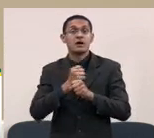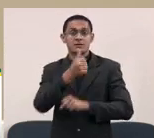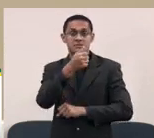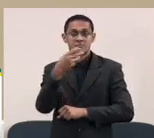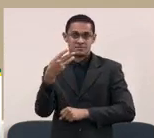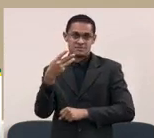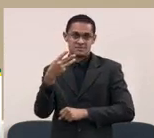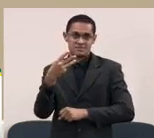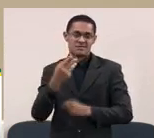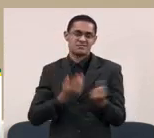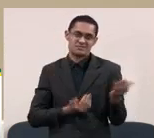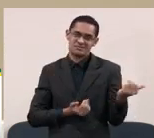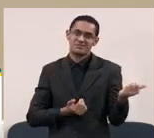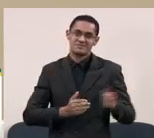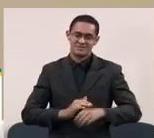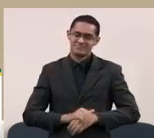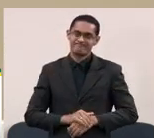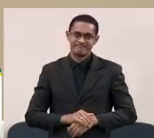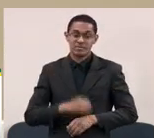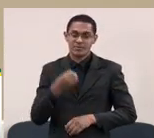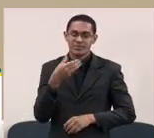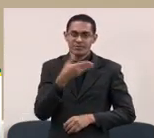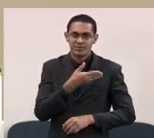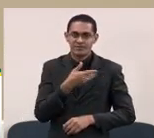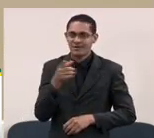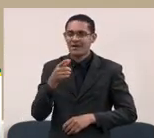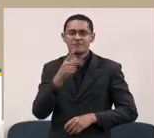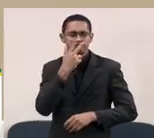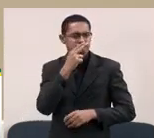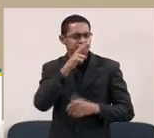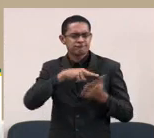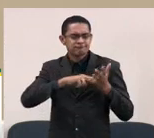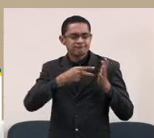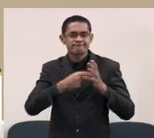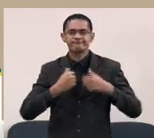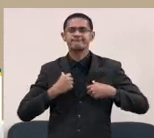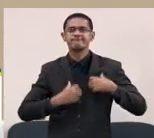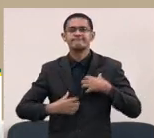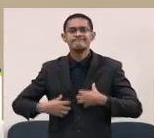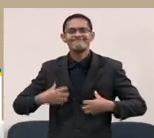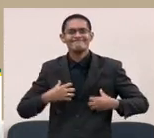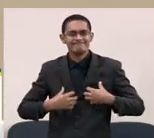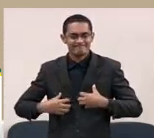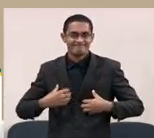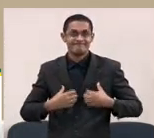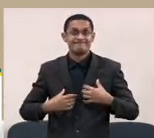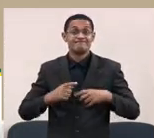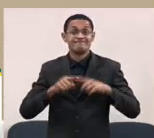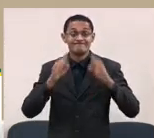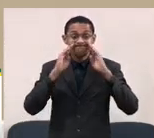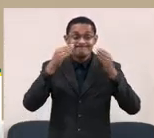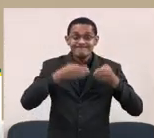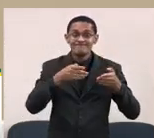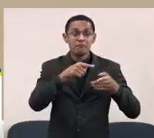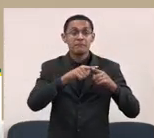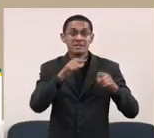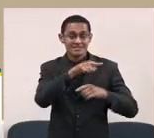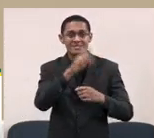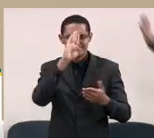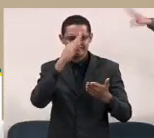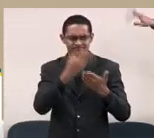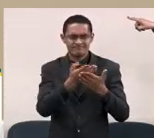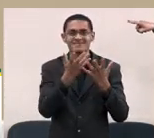Ela é uma adolescente. Uma adolescente cheia de angústias, de necessidades, mas uma adolescente com toda